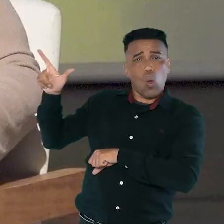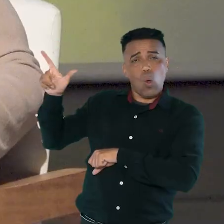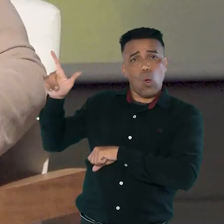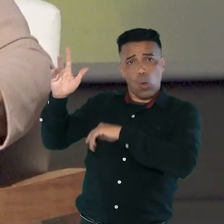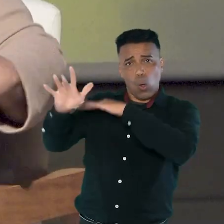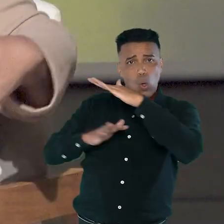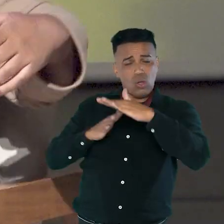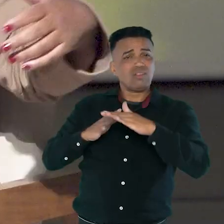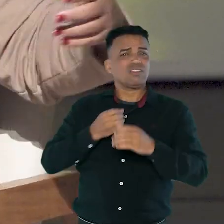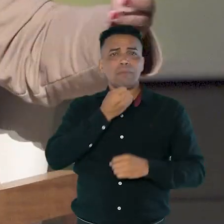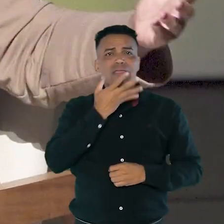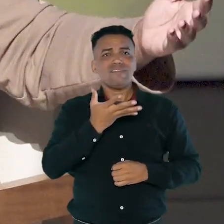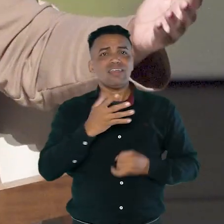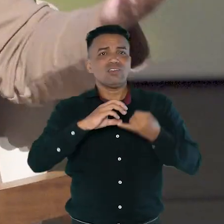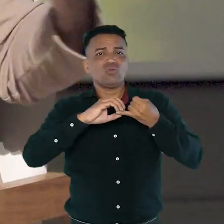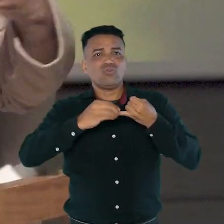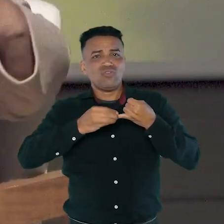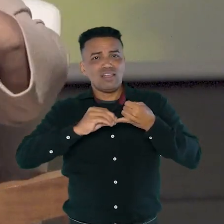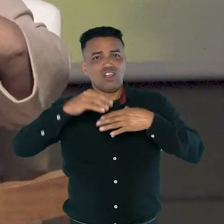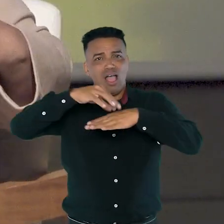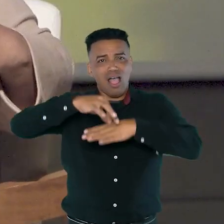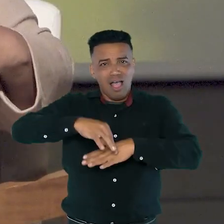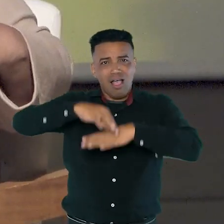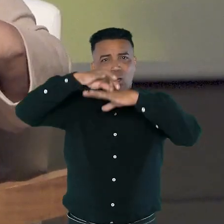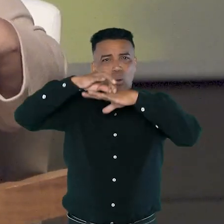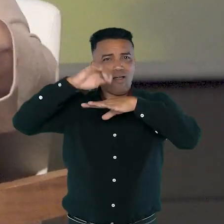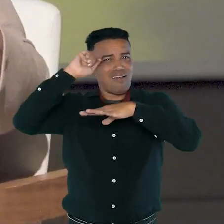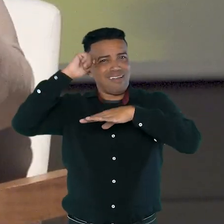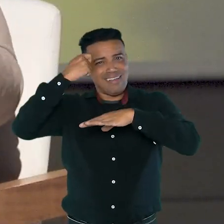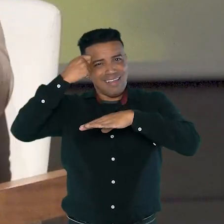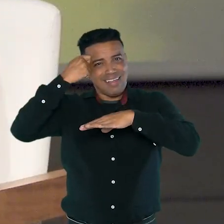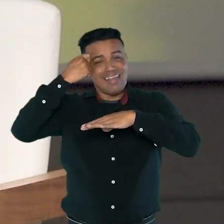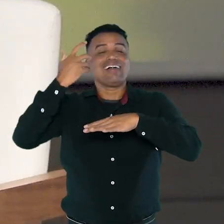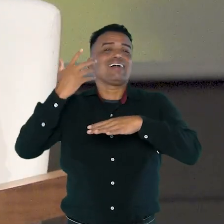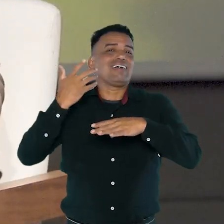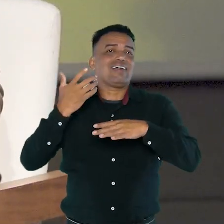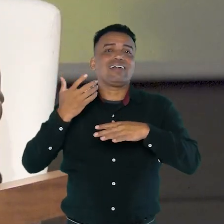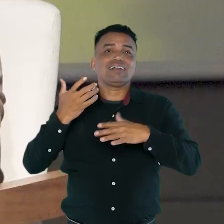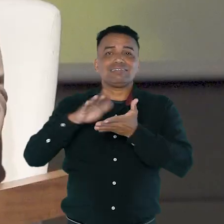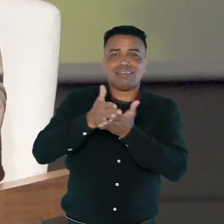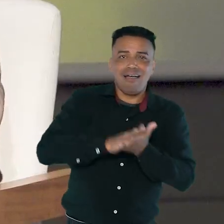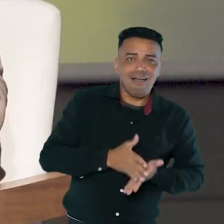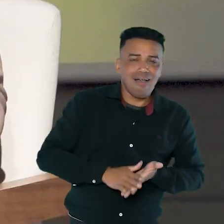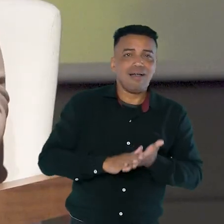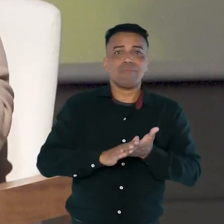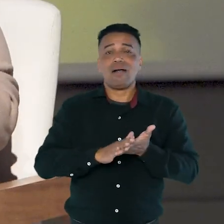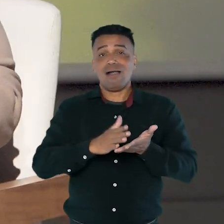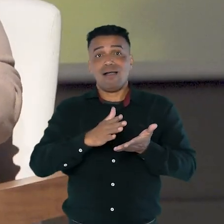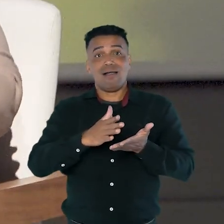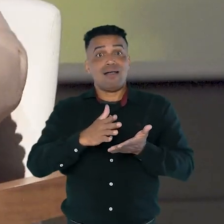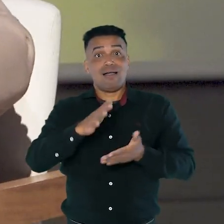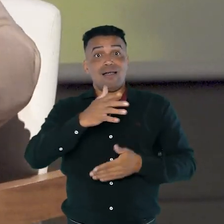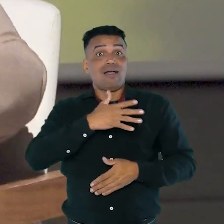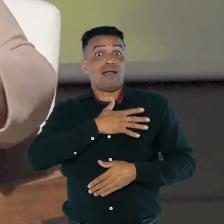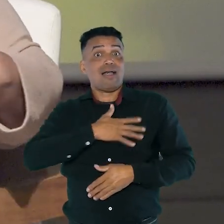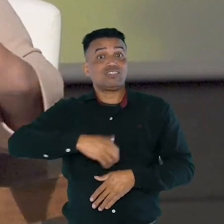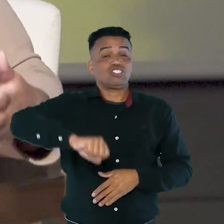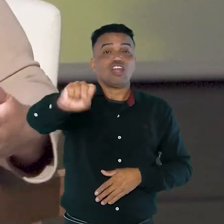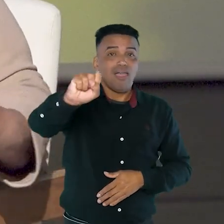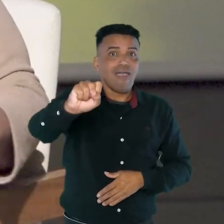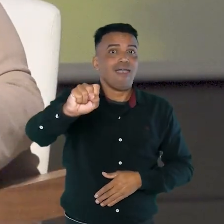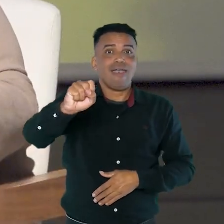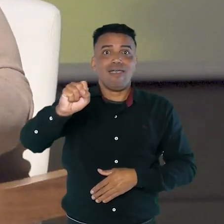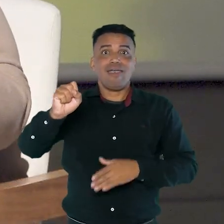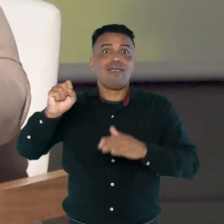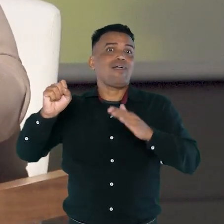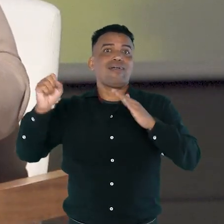na feijoada, você é bem-vindo no samba, você é bem-vindo no axé, no terreiro, tanto de candomblé quanto